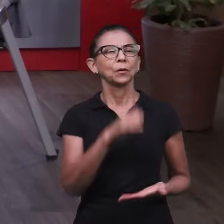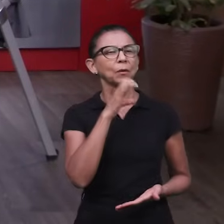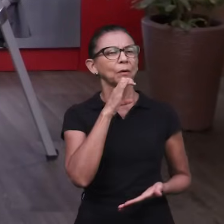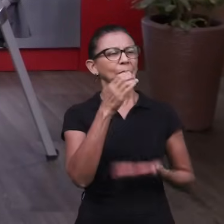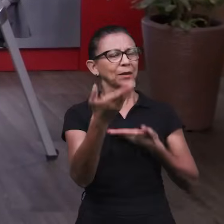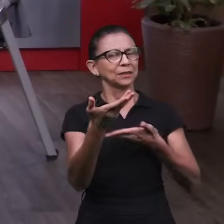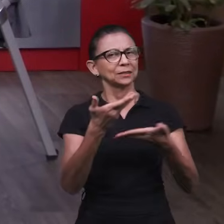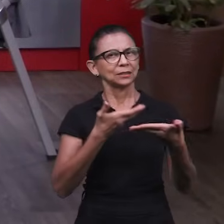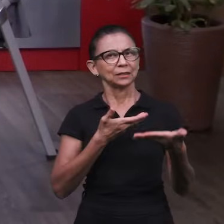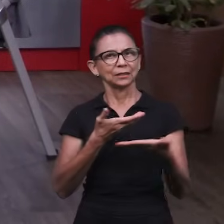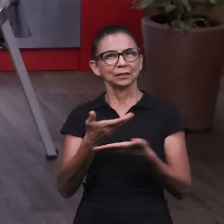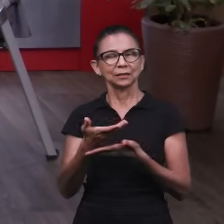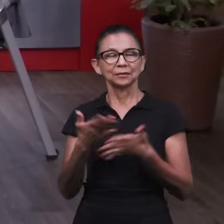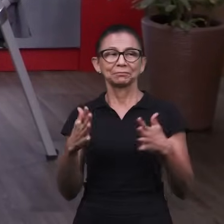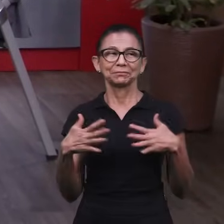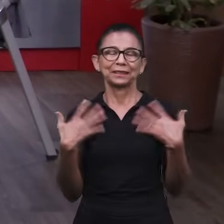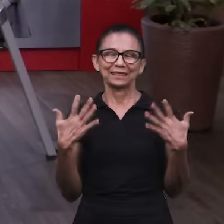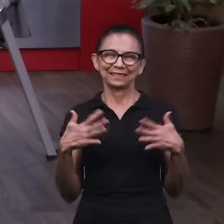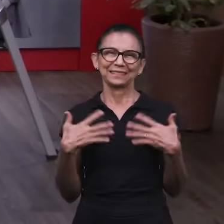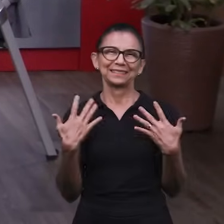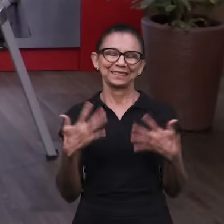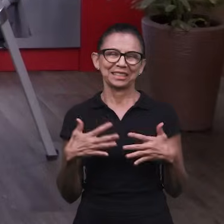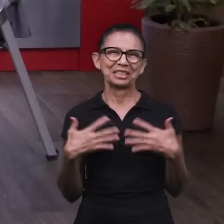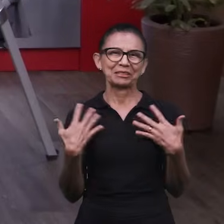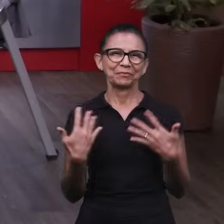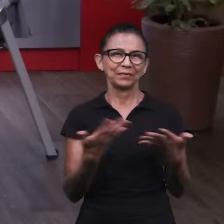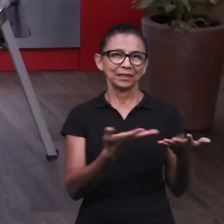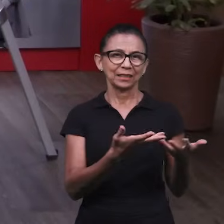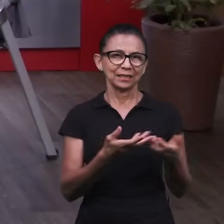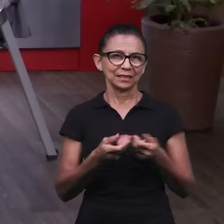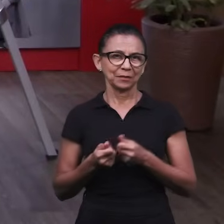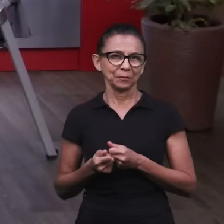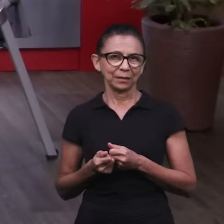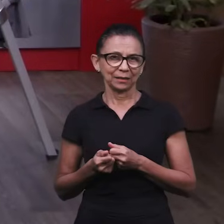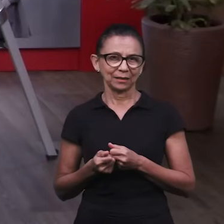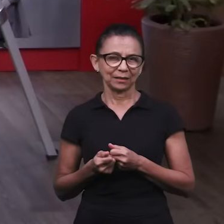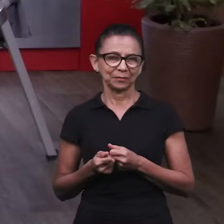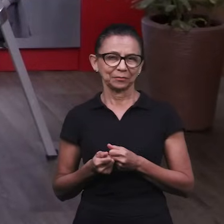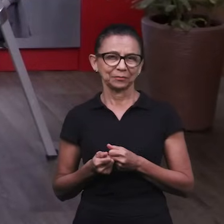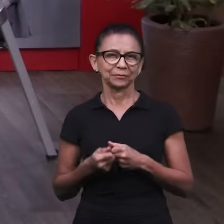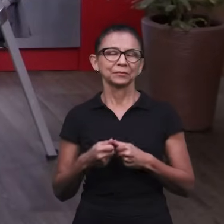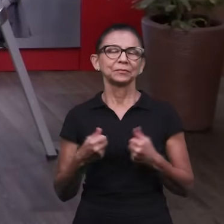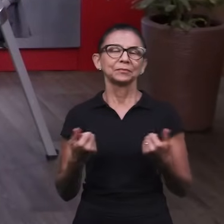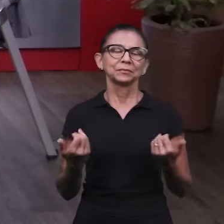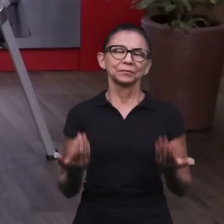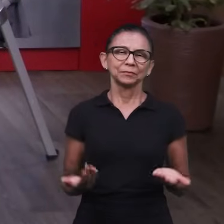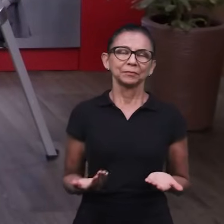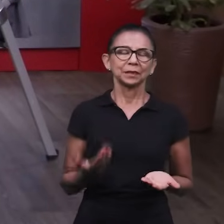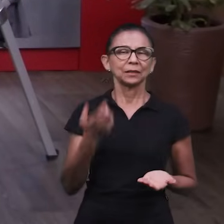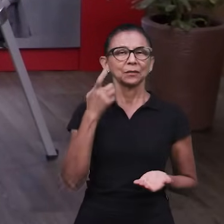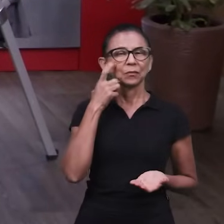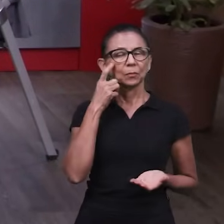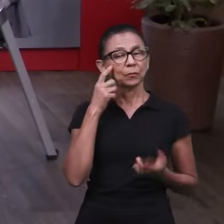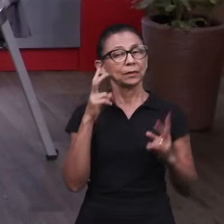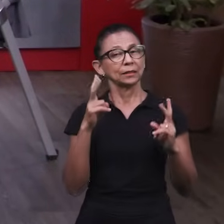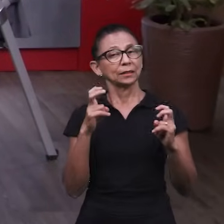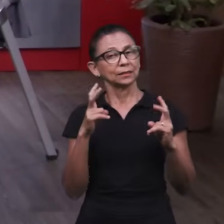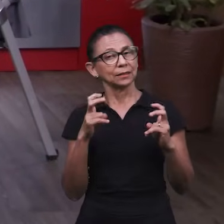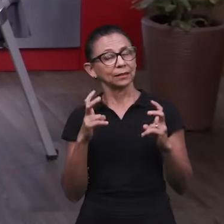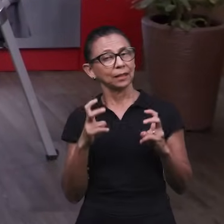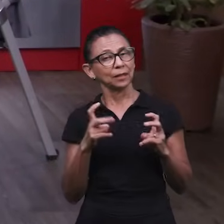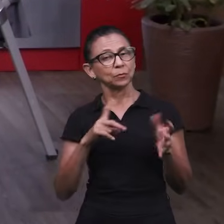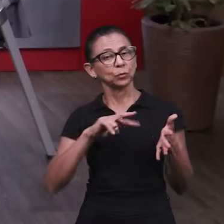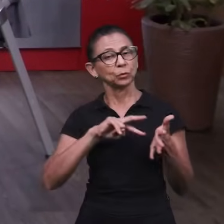conhecimento. É para nós uma grande alegria tê-la aqui conosco também nesse tema. Vamos aprender daqui a pouquinho o